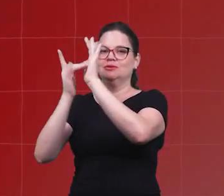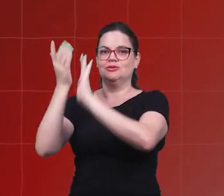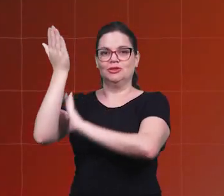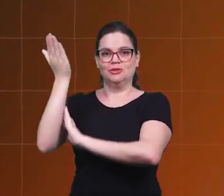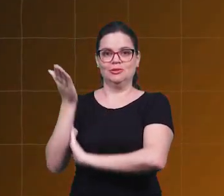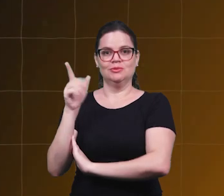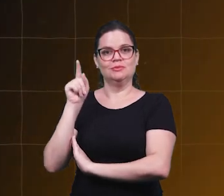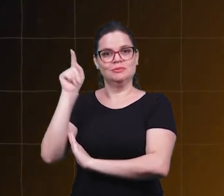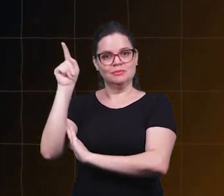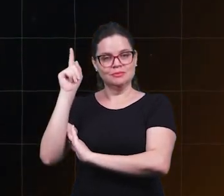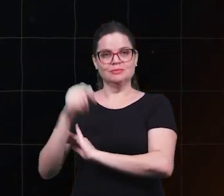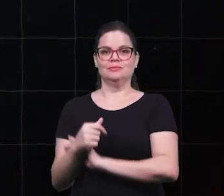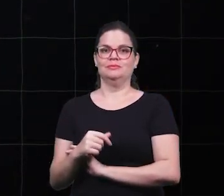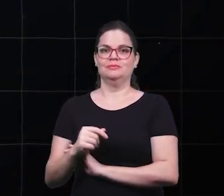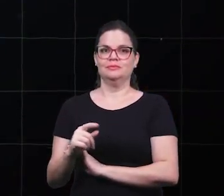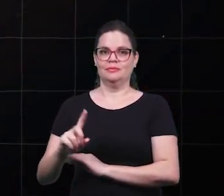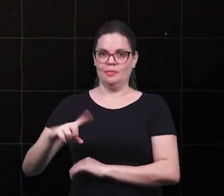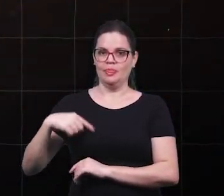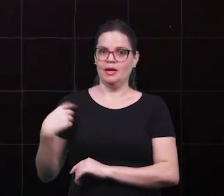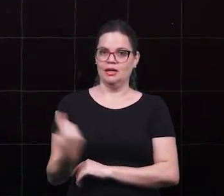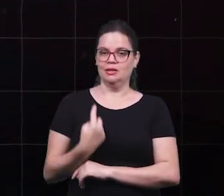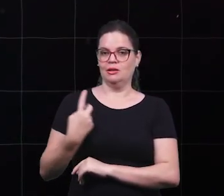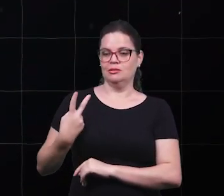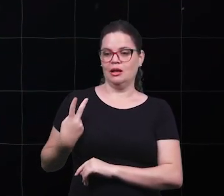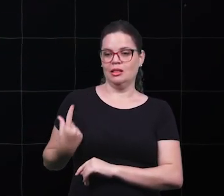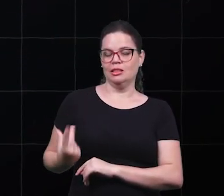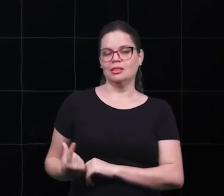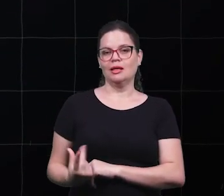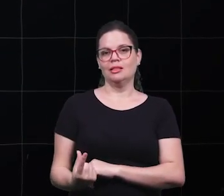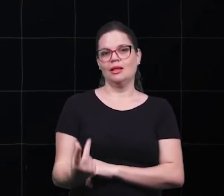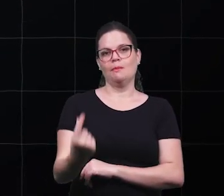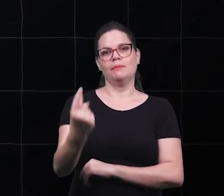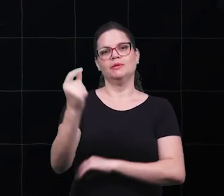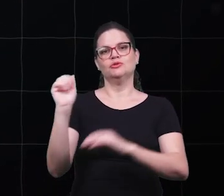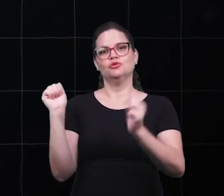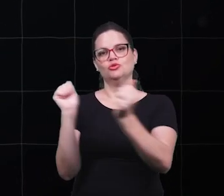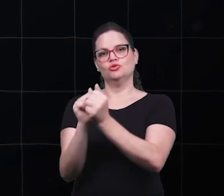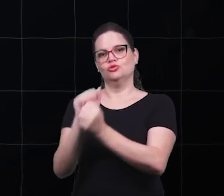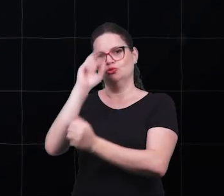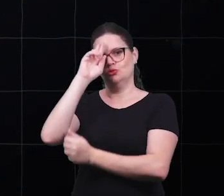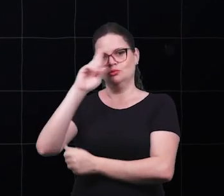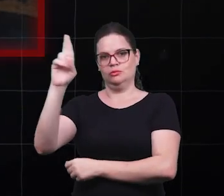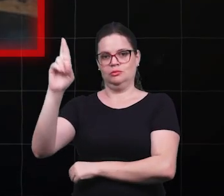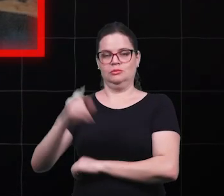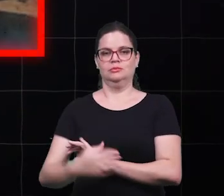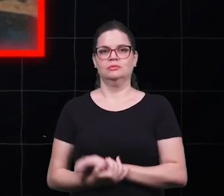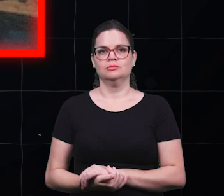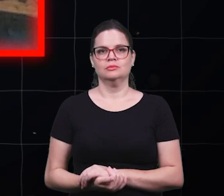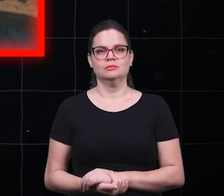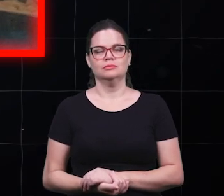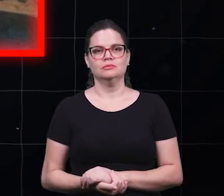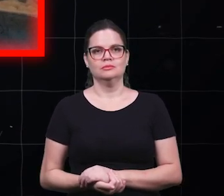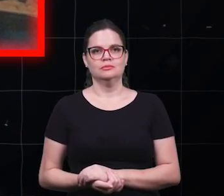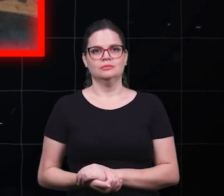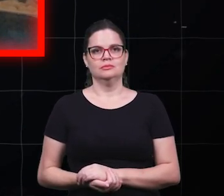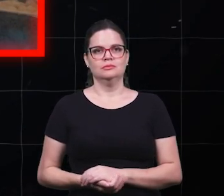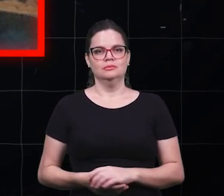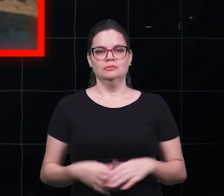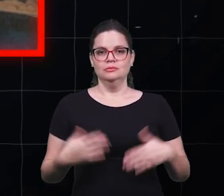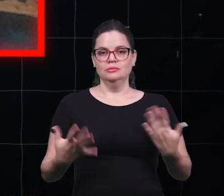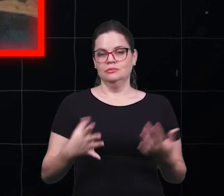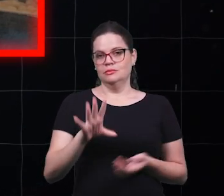nos ares, e assim estaremos sempre com o Senhor. Então, um